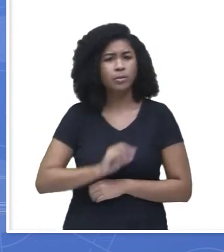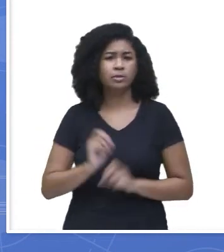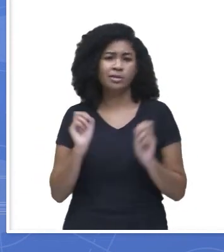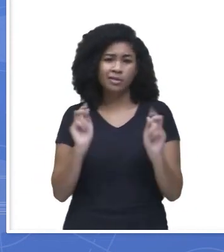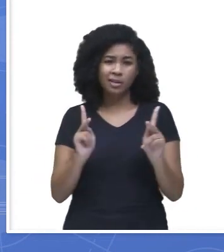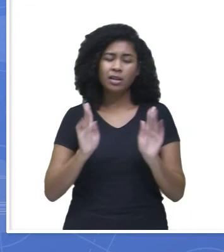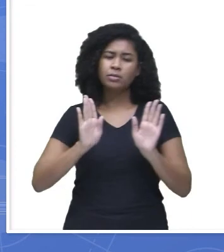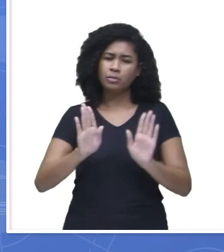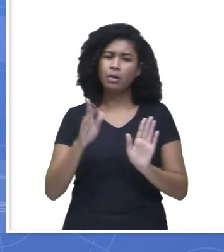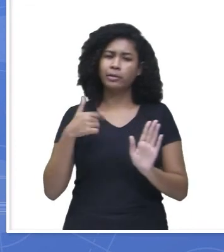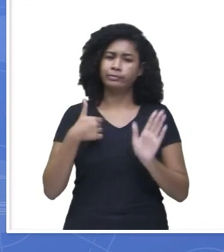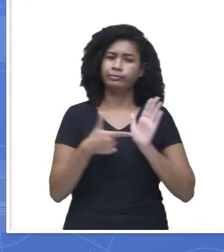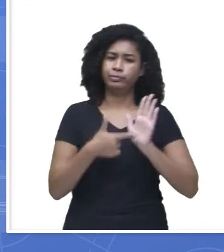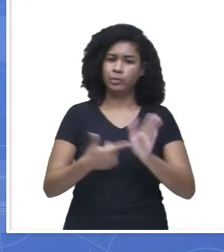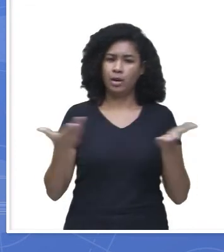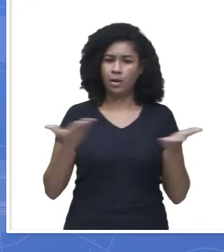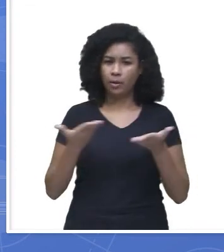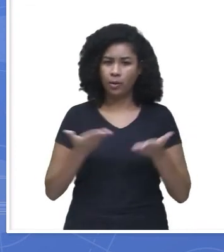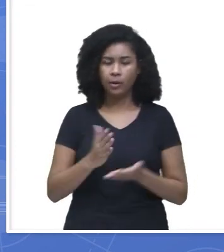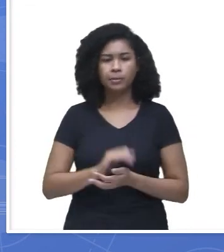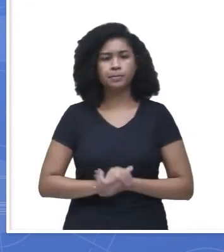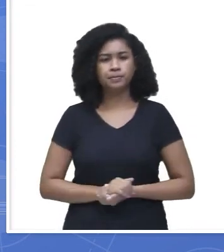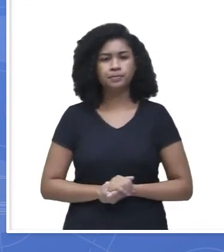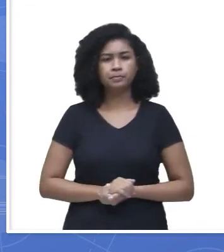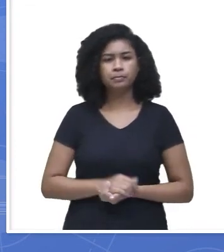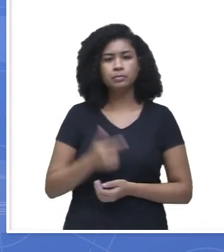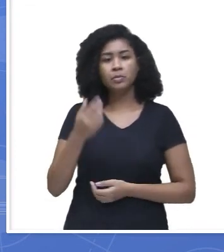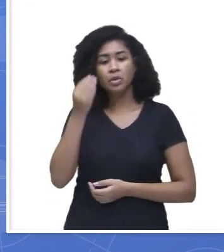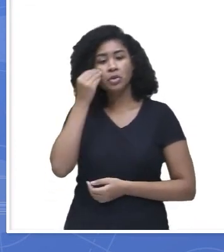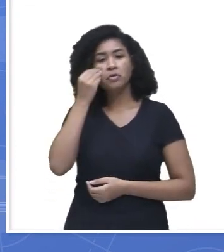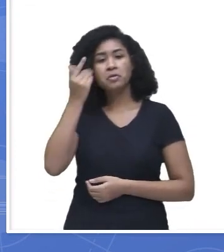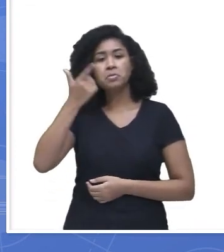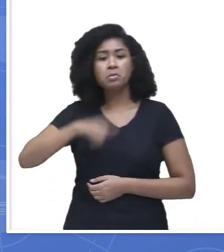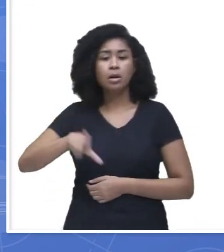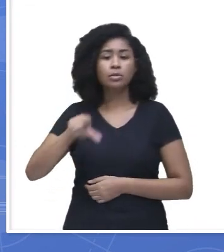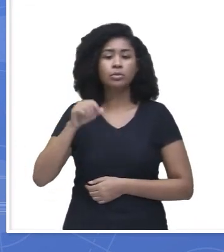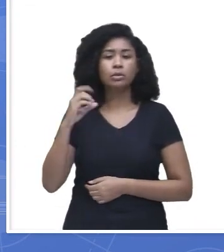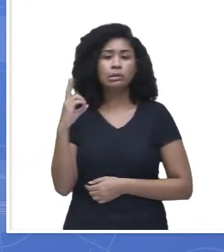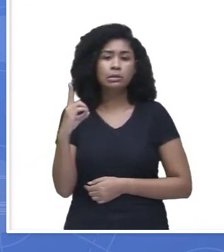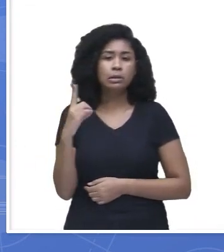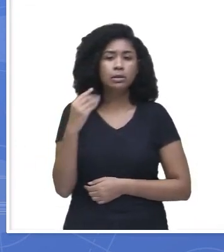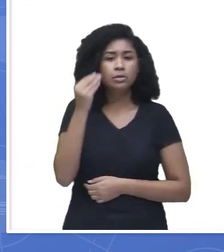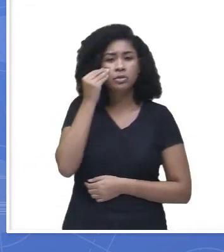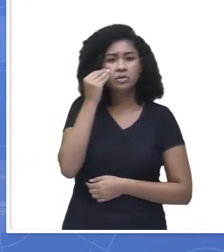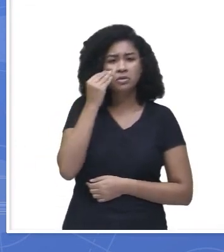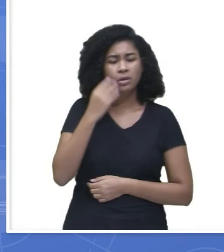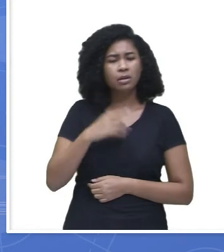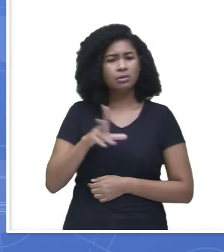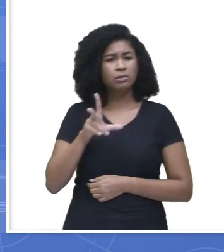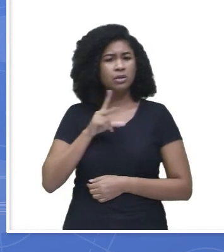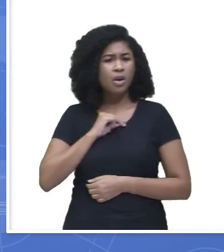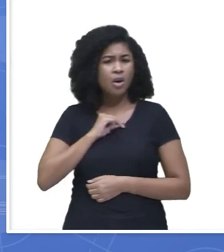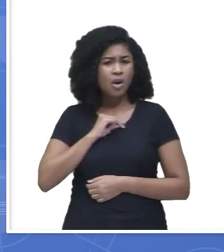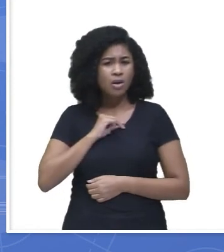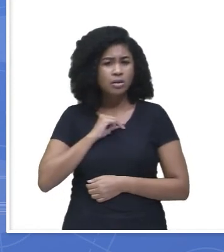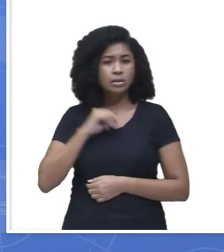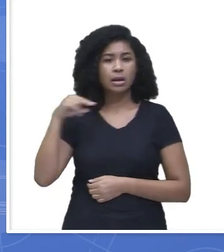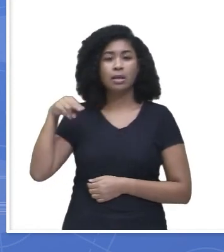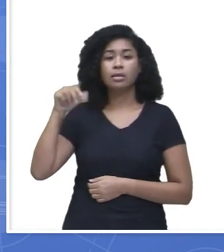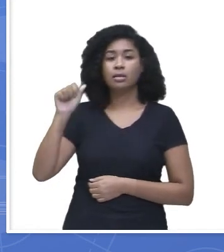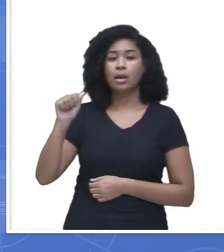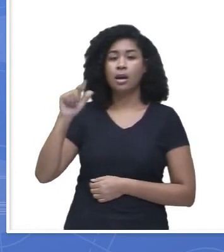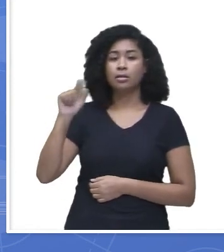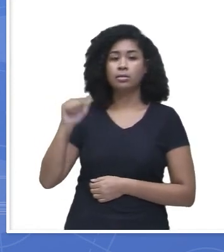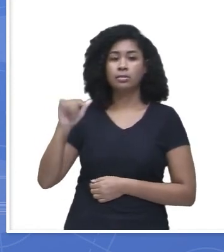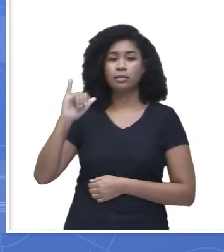anunciando você. Então, quem mais marcou a letra D? Quem mais? Quem mais? Ai, gente, a Nazídia,